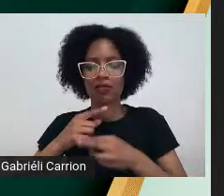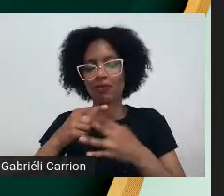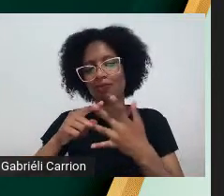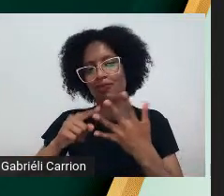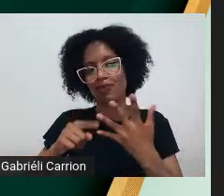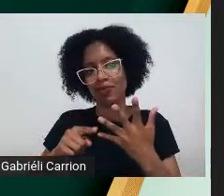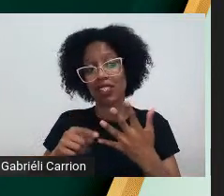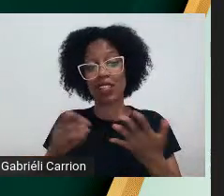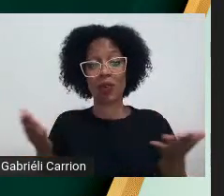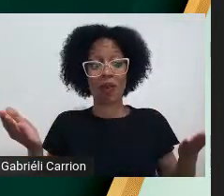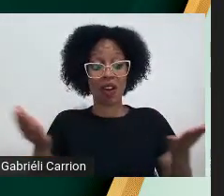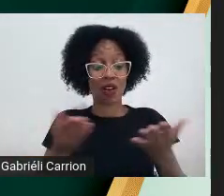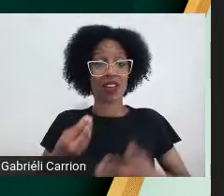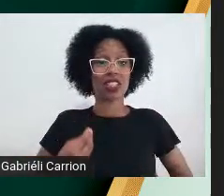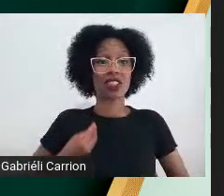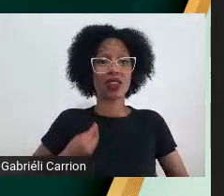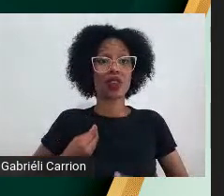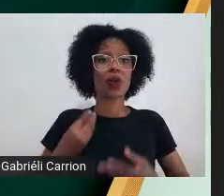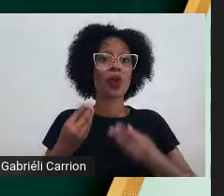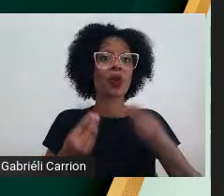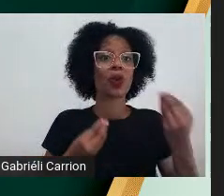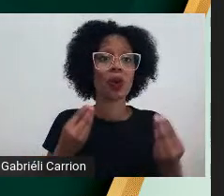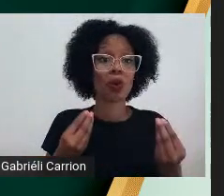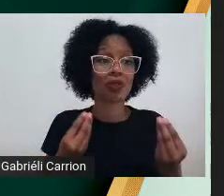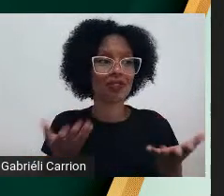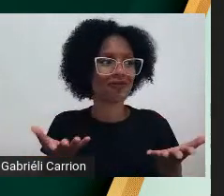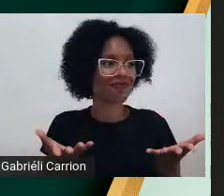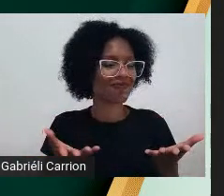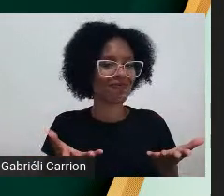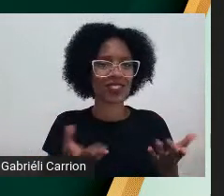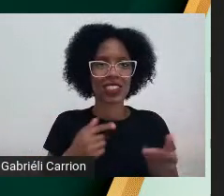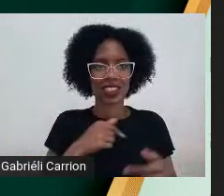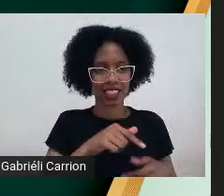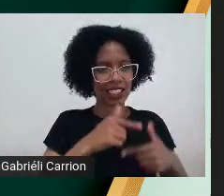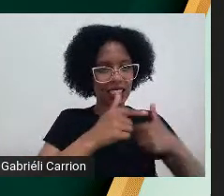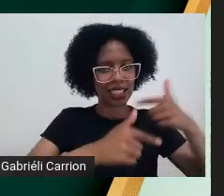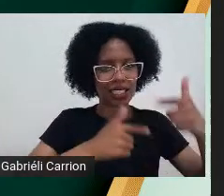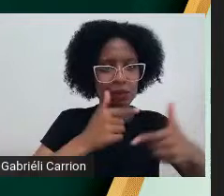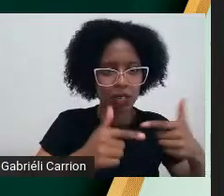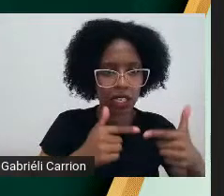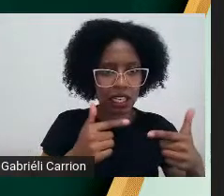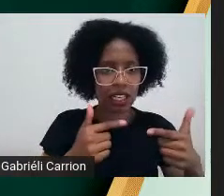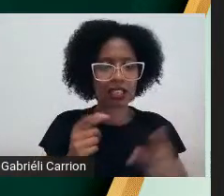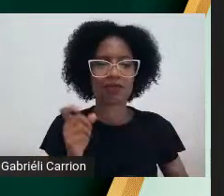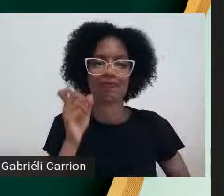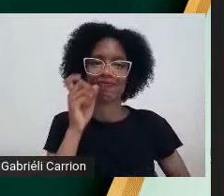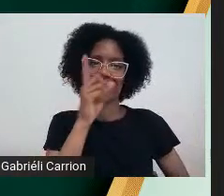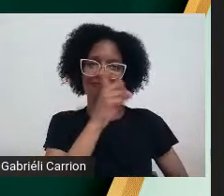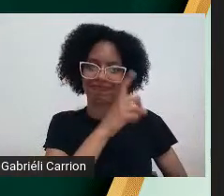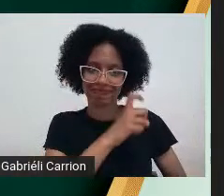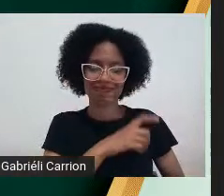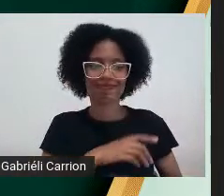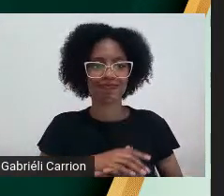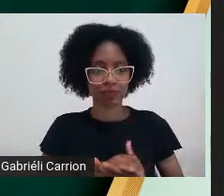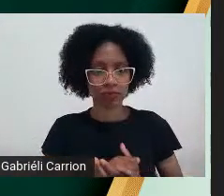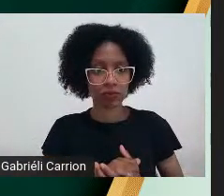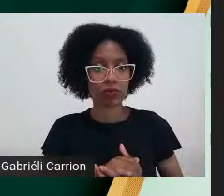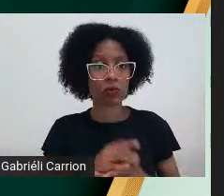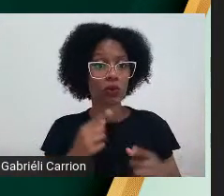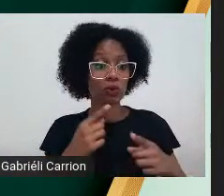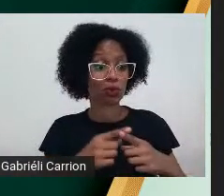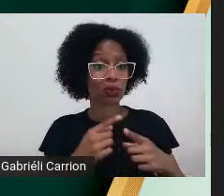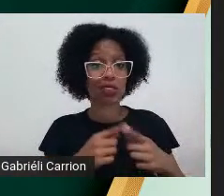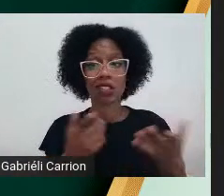nós vivemos um momento em que cada vez mais o nosso comprometimento com o trabalho se torna preponderante, dado a